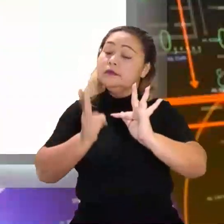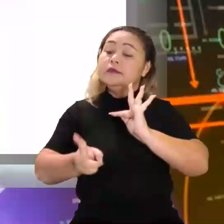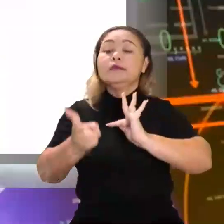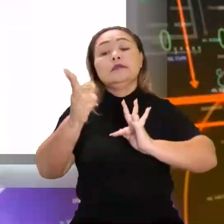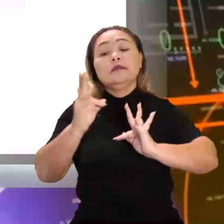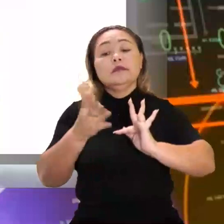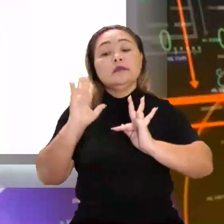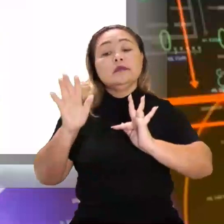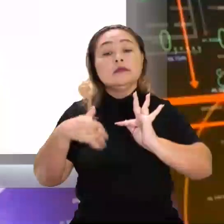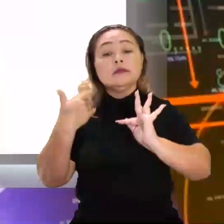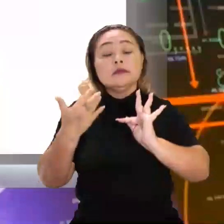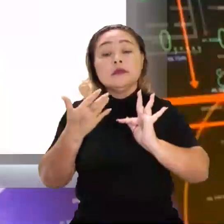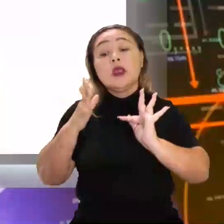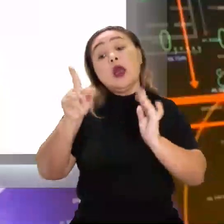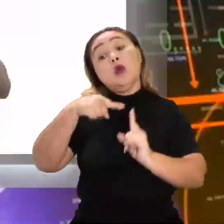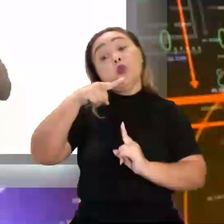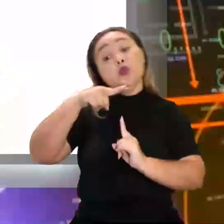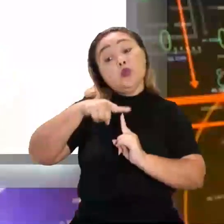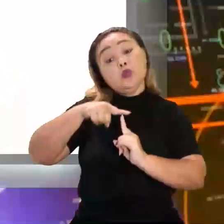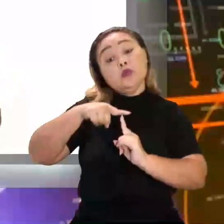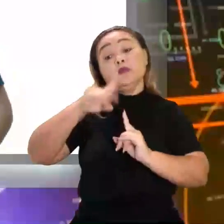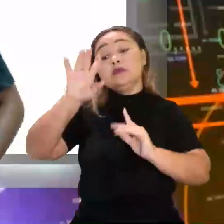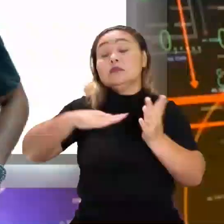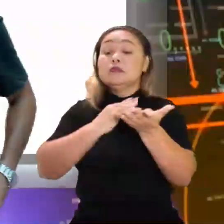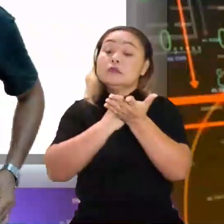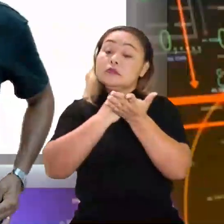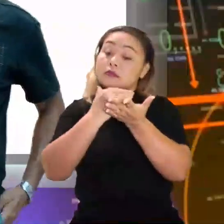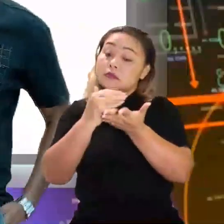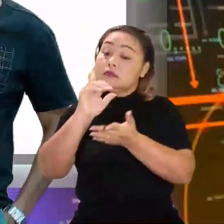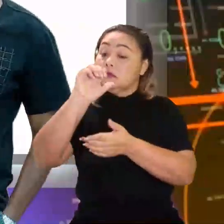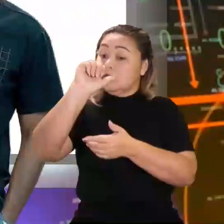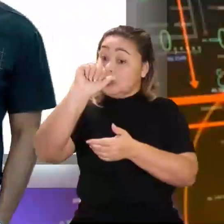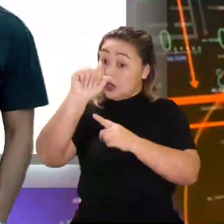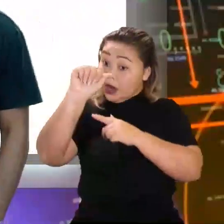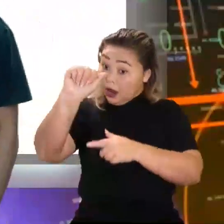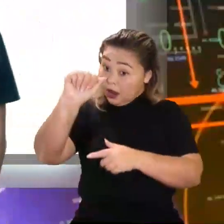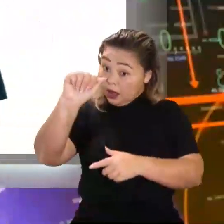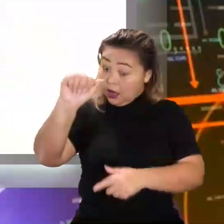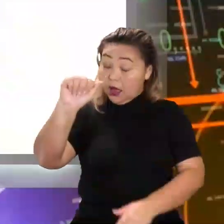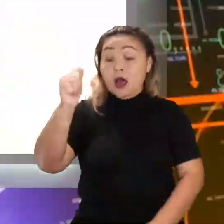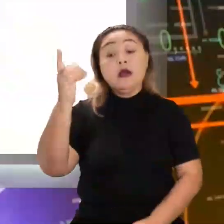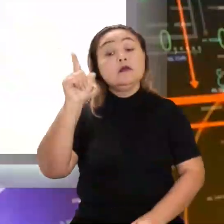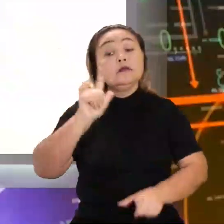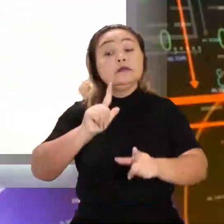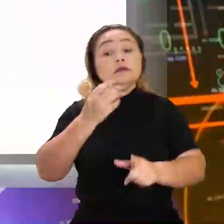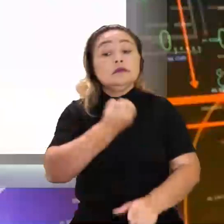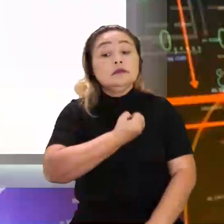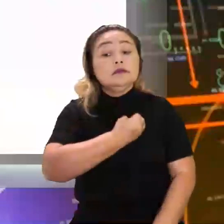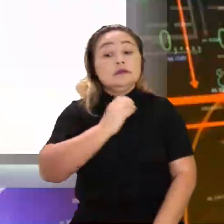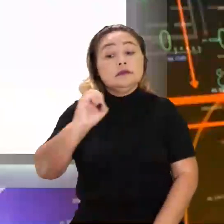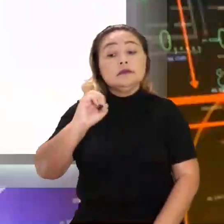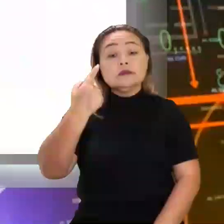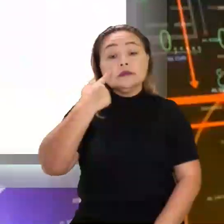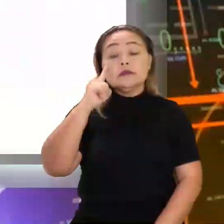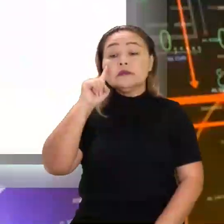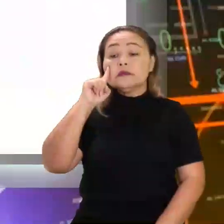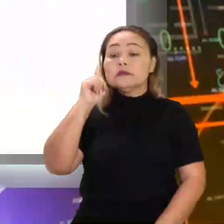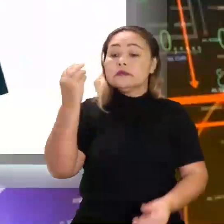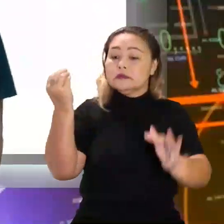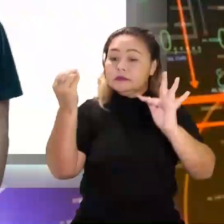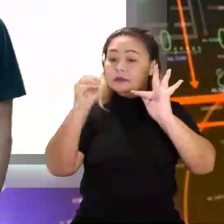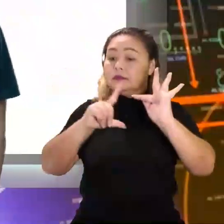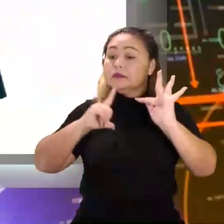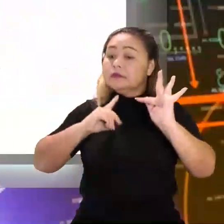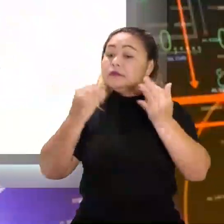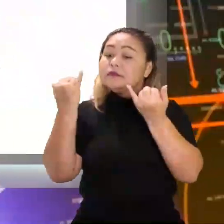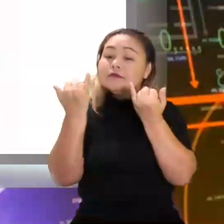Sempre. Então, as do tipo vão começar no A0. Isso. E claro, né? Isso graficamente a gente vai ver agora, né? Então, esse assunto do